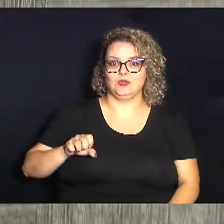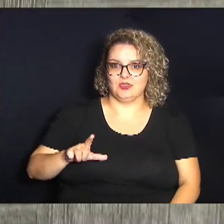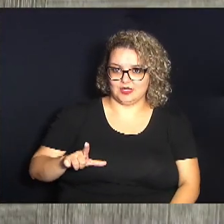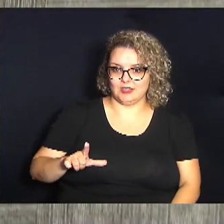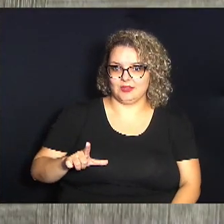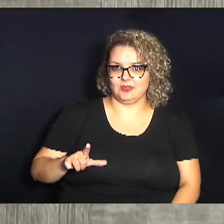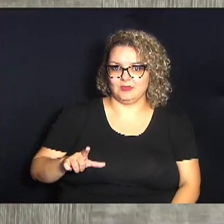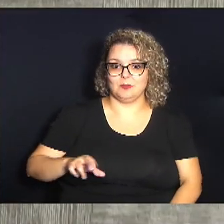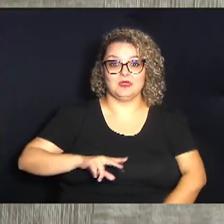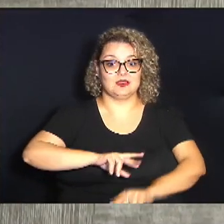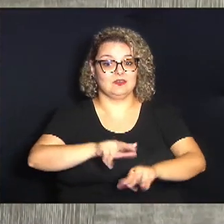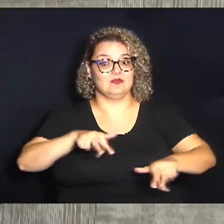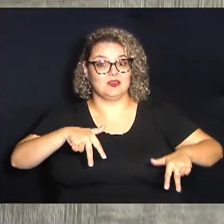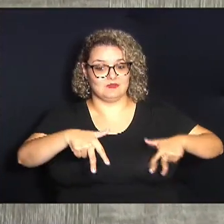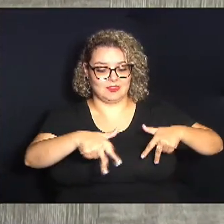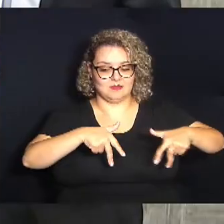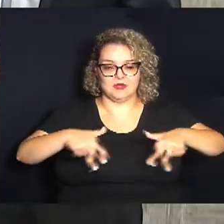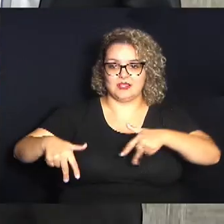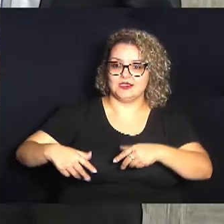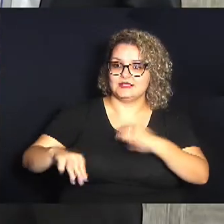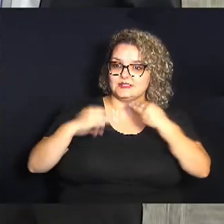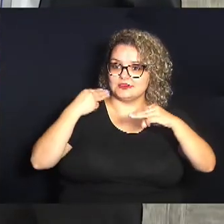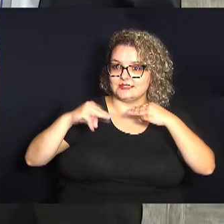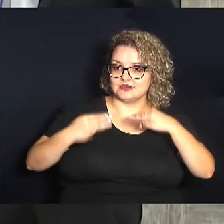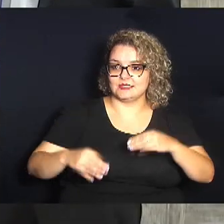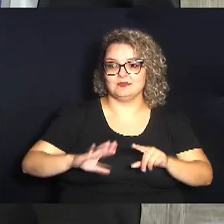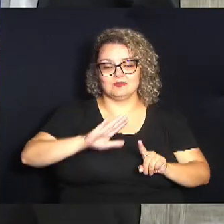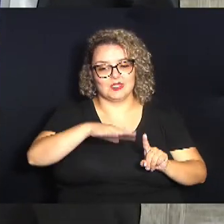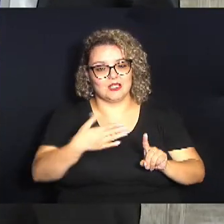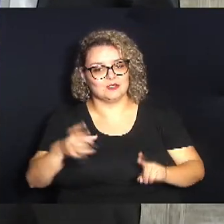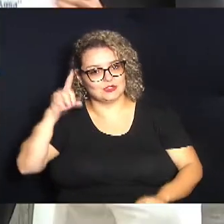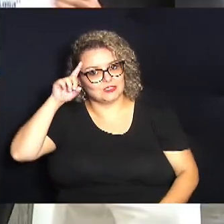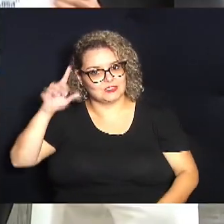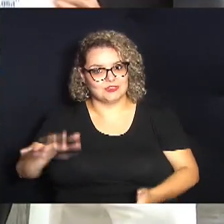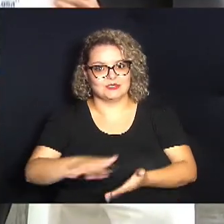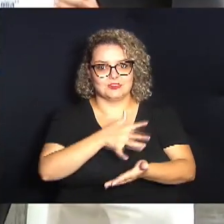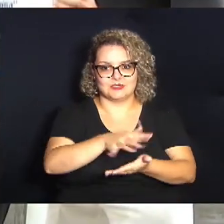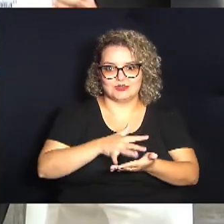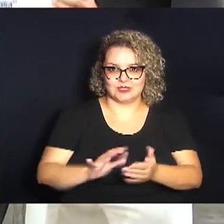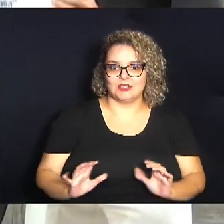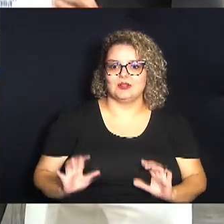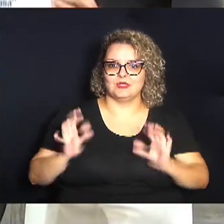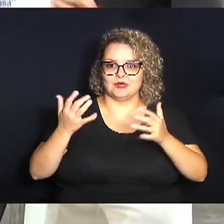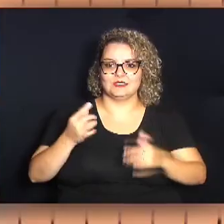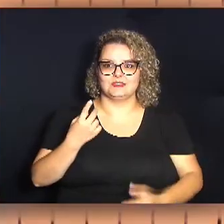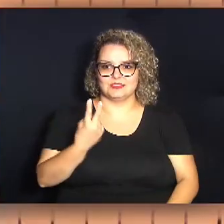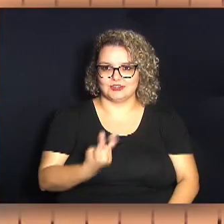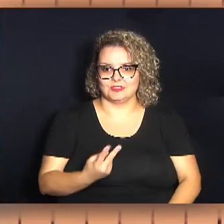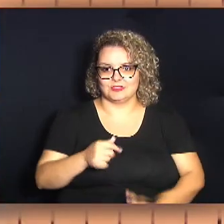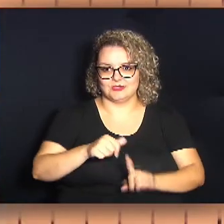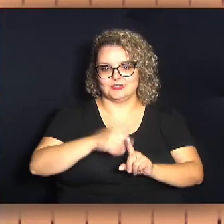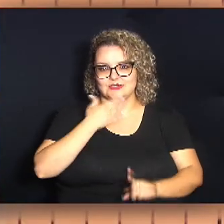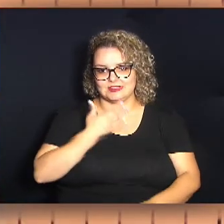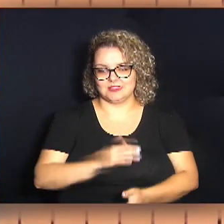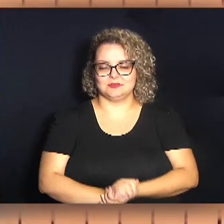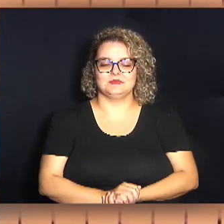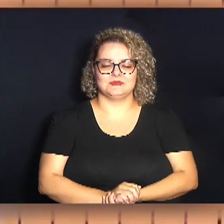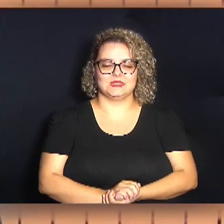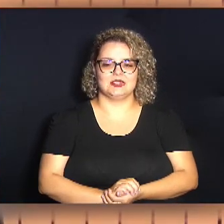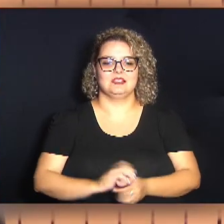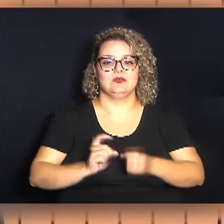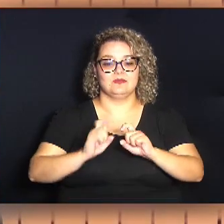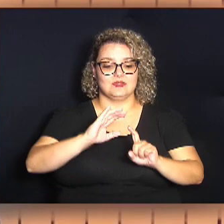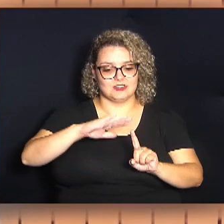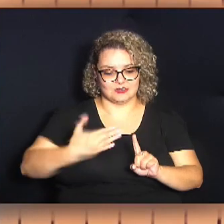para várias personalidades da música em homenagem ao Dia do Samba, comemorado no dia 2 de dezembro. A cerimônia foi presidida